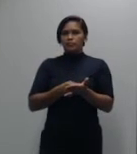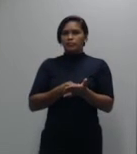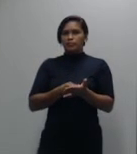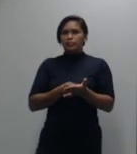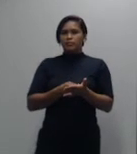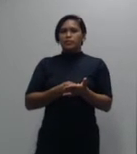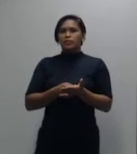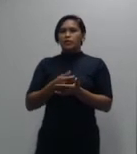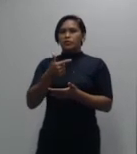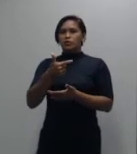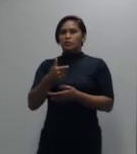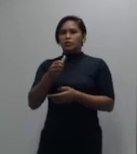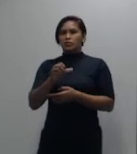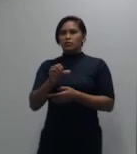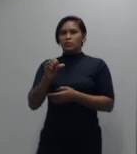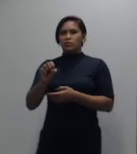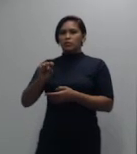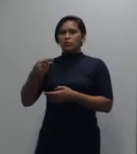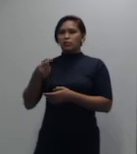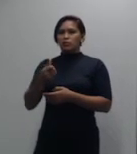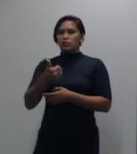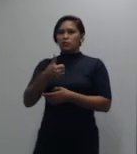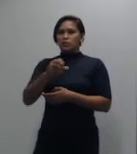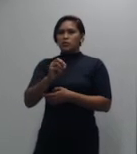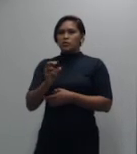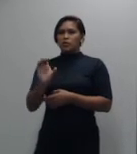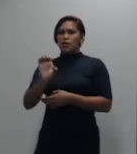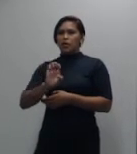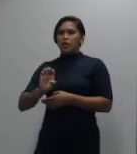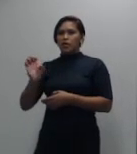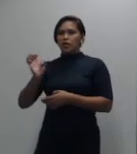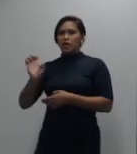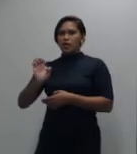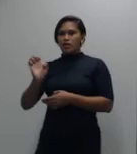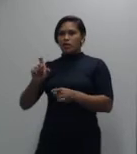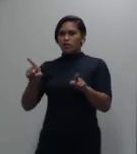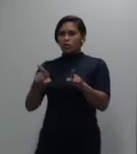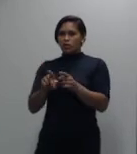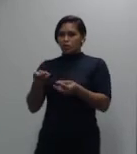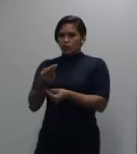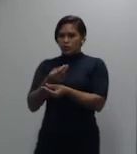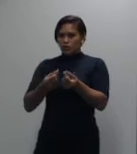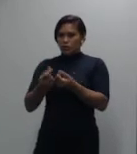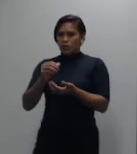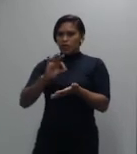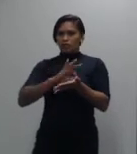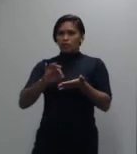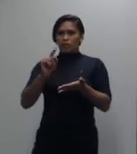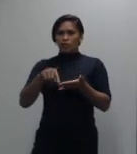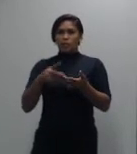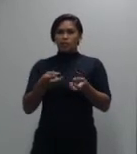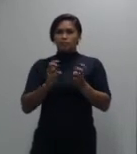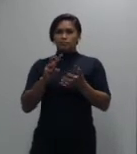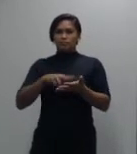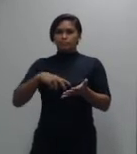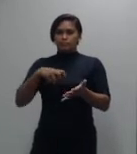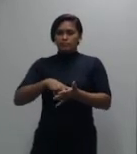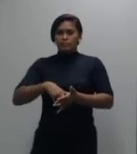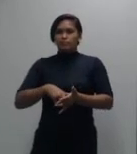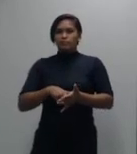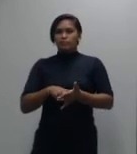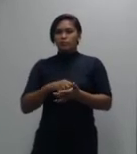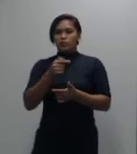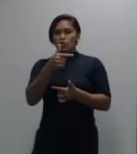importe de 299 mil e cem euros é que eu levo briga de polícia dela essa sentença estrangeira